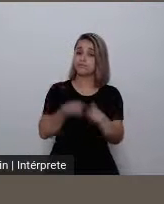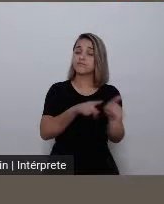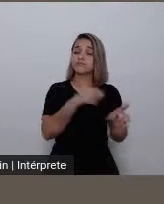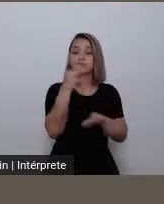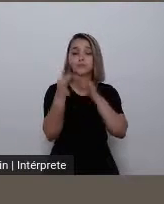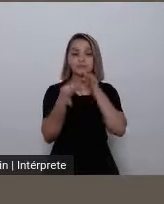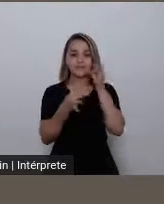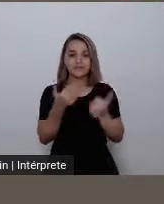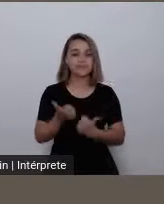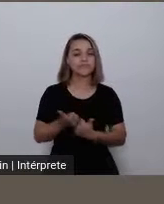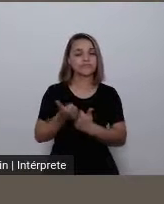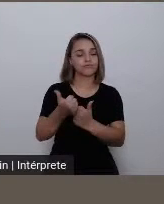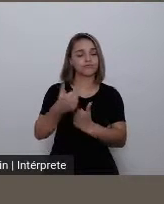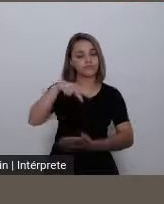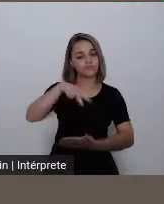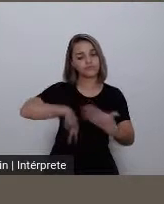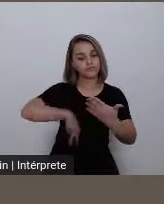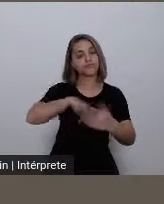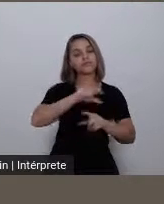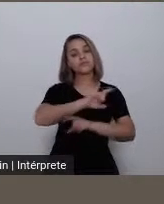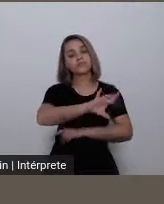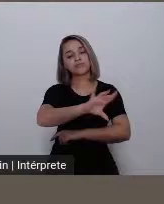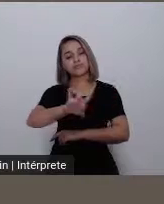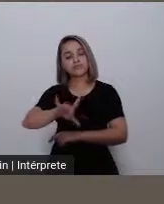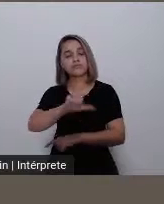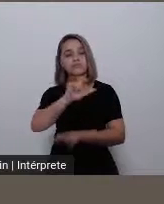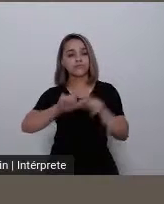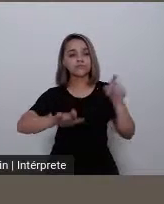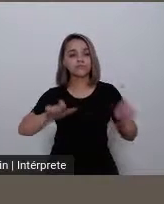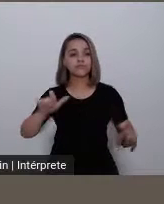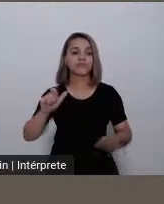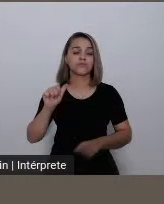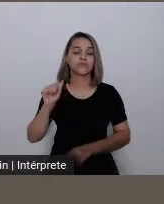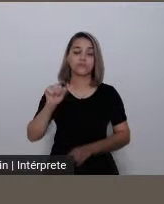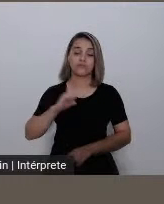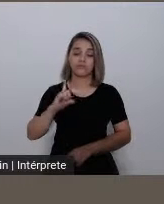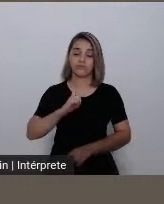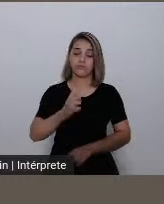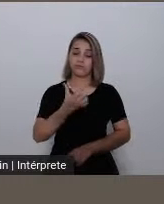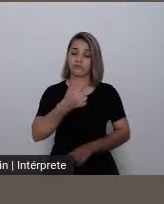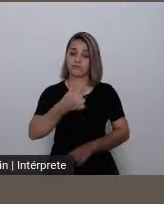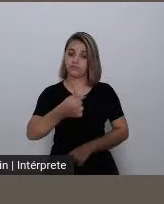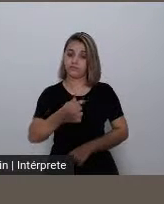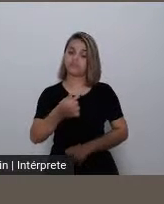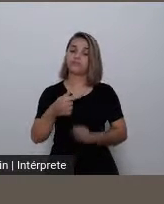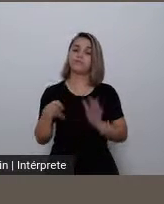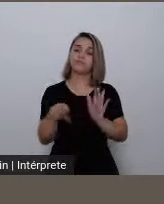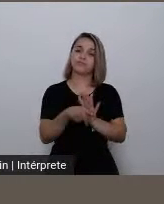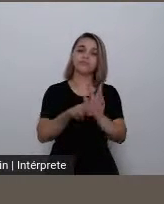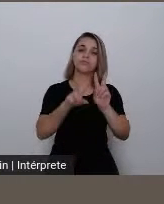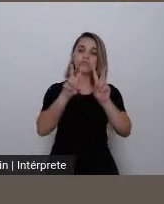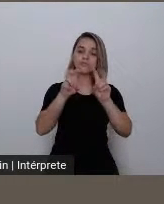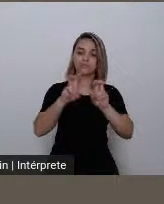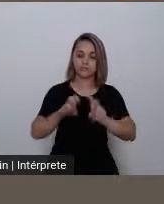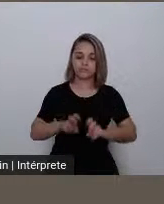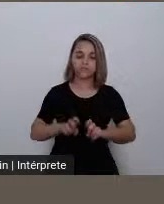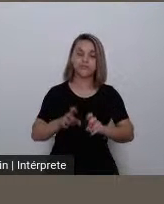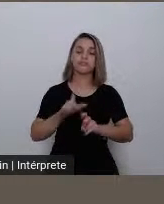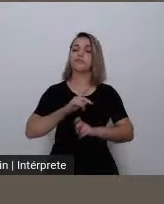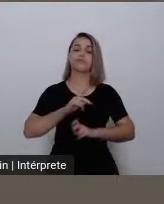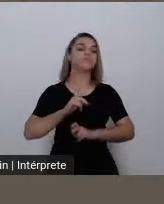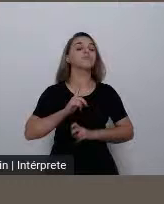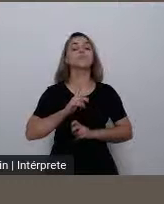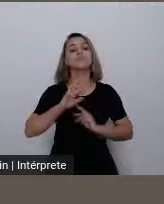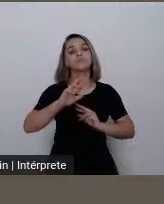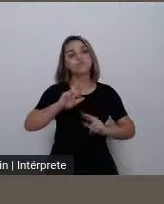leitor. Antologia Brasil está estruturada ao redor de 7 blocos temáticos, nem sempre com igual número de ensaios e de modos de